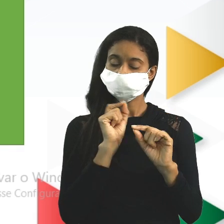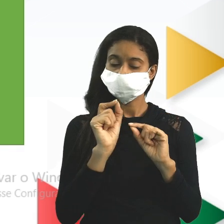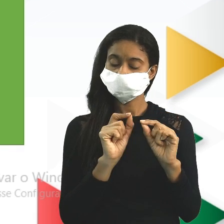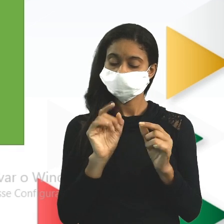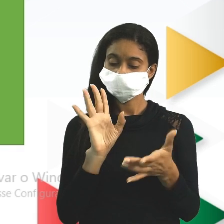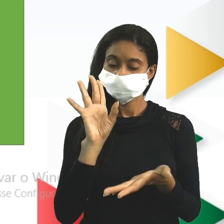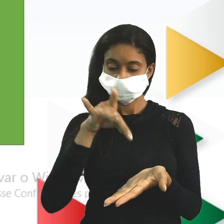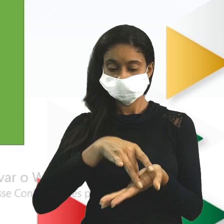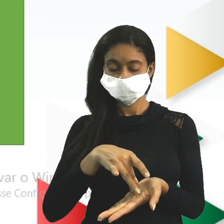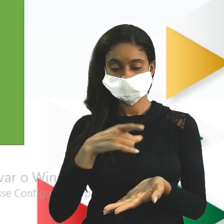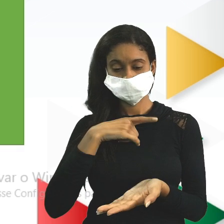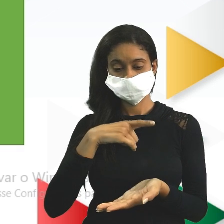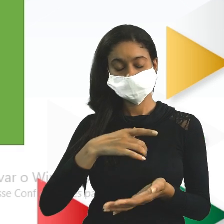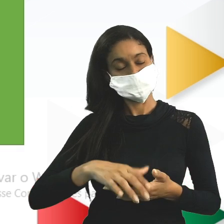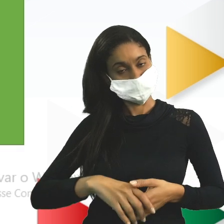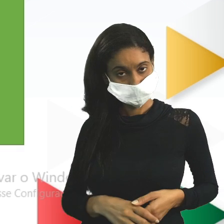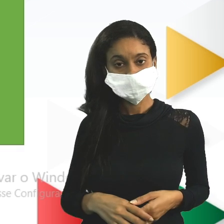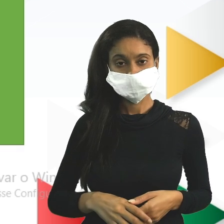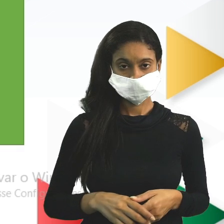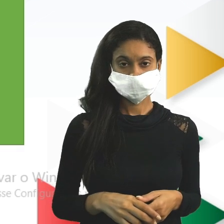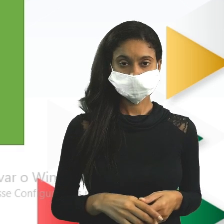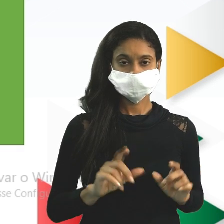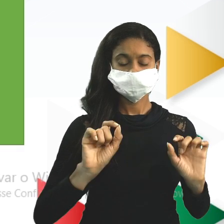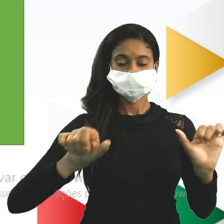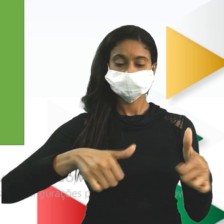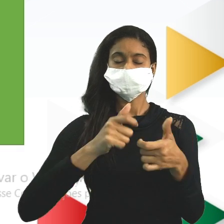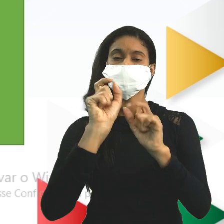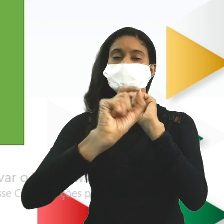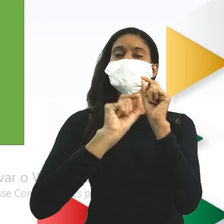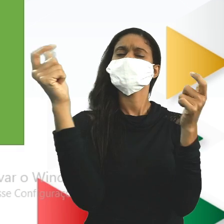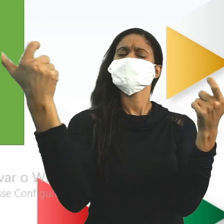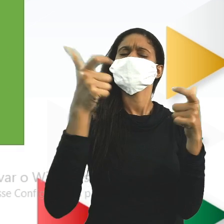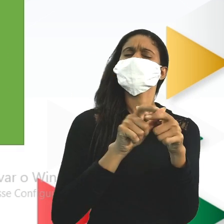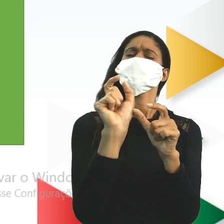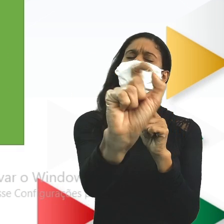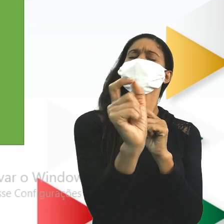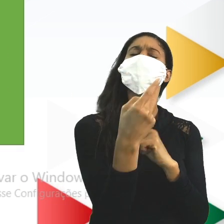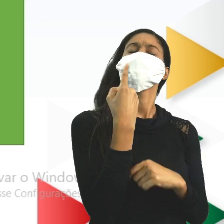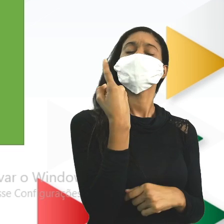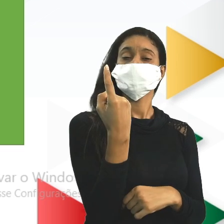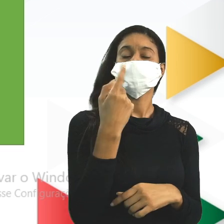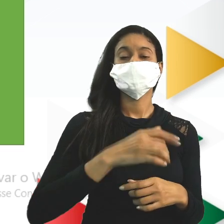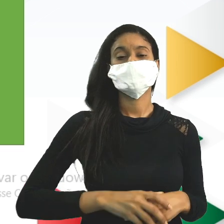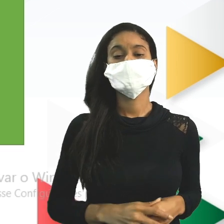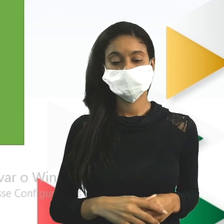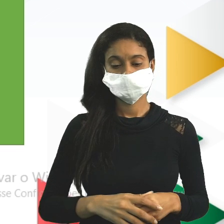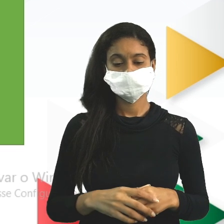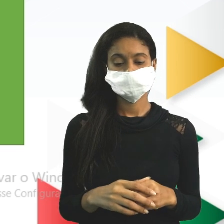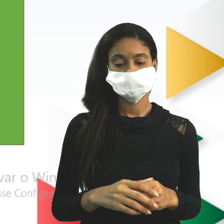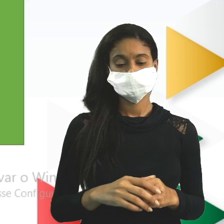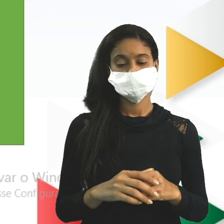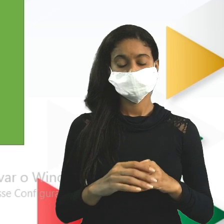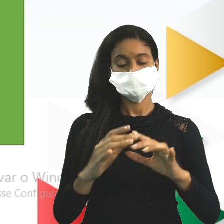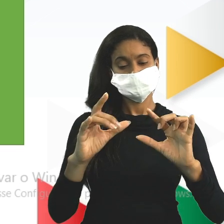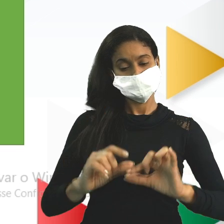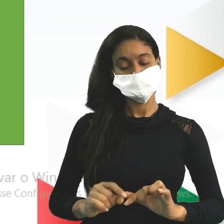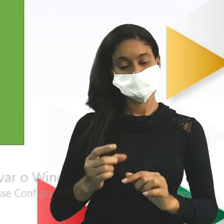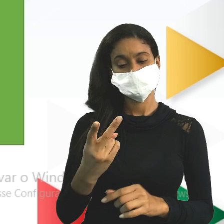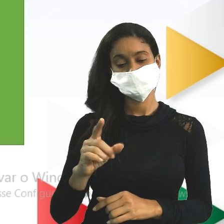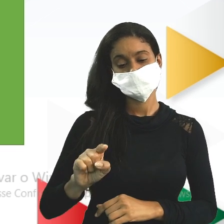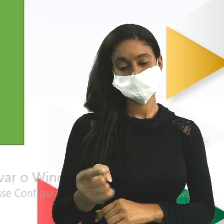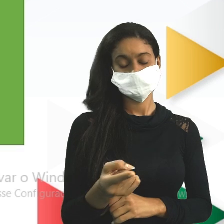na realidade. Então, seria menor do que 1, mas menor de 2.500